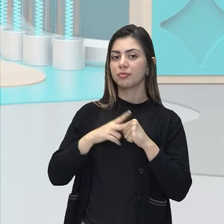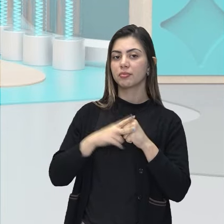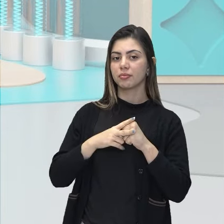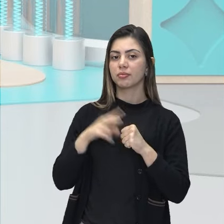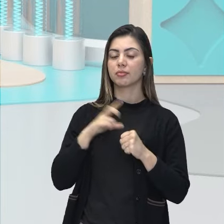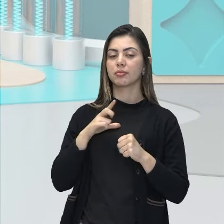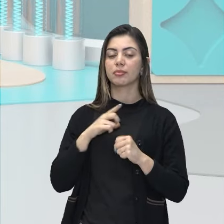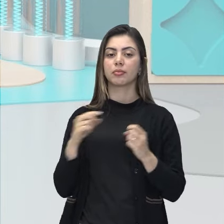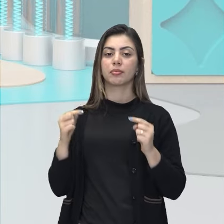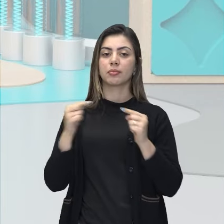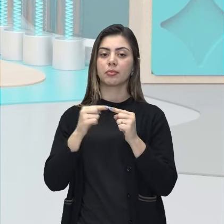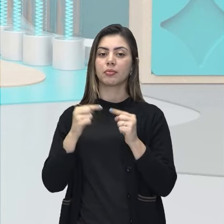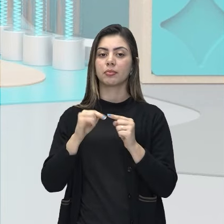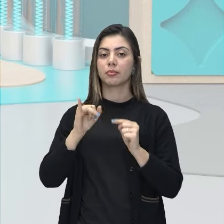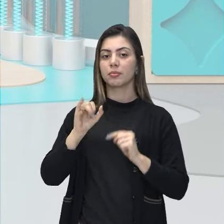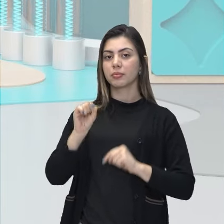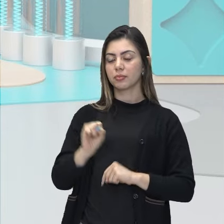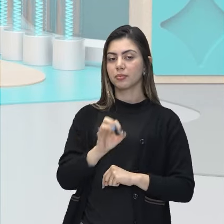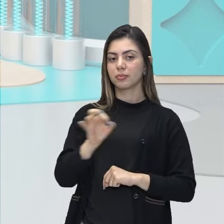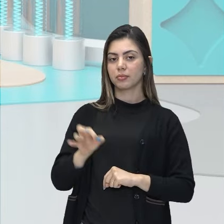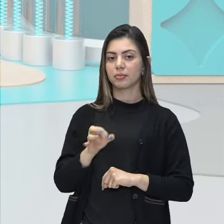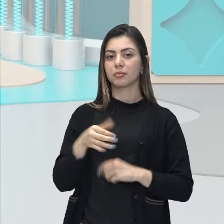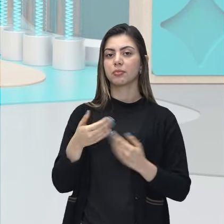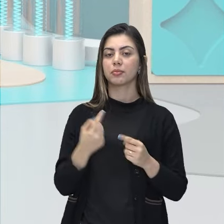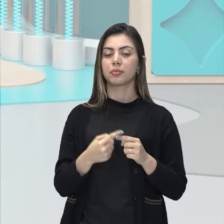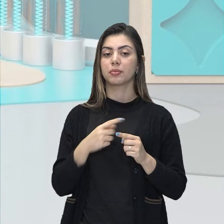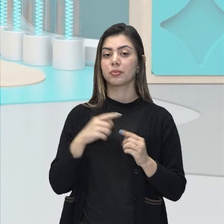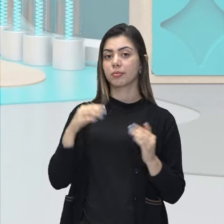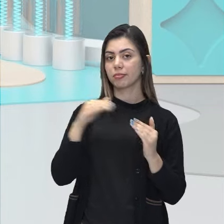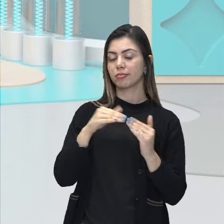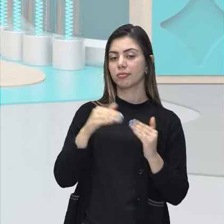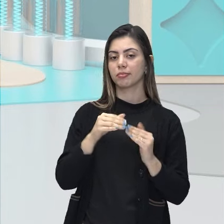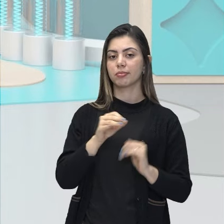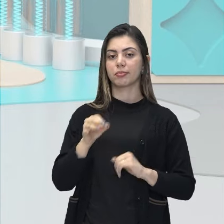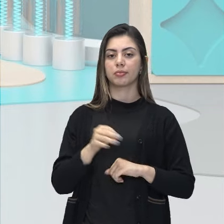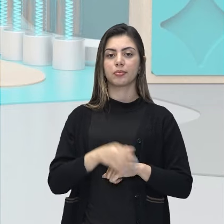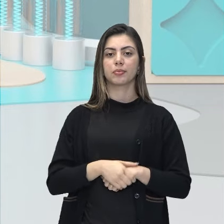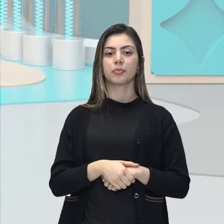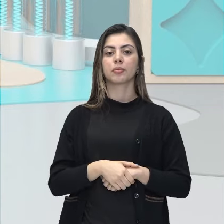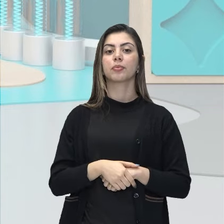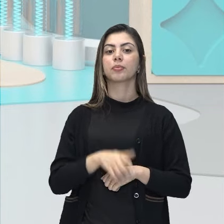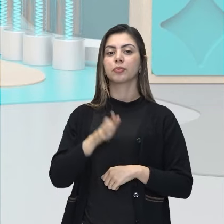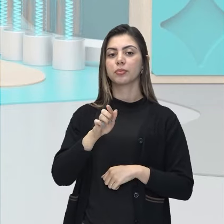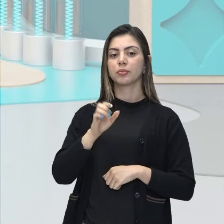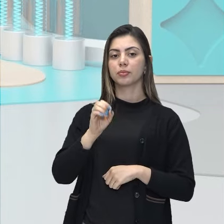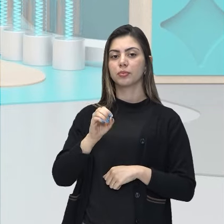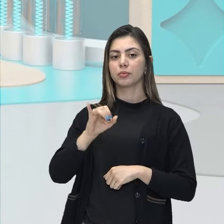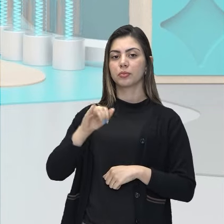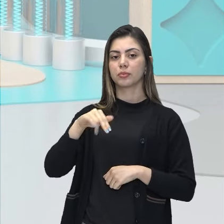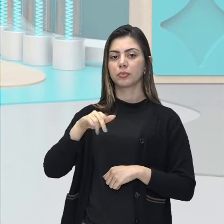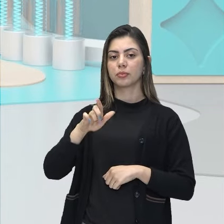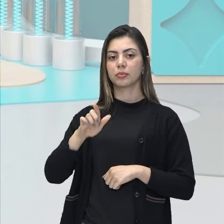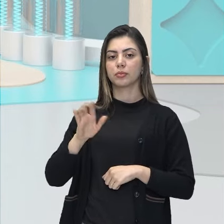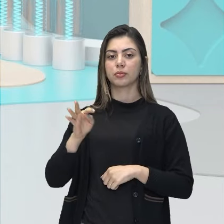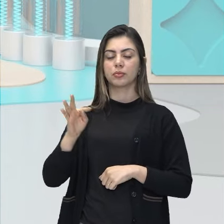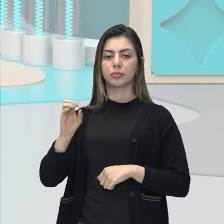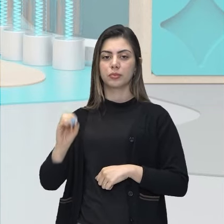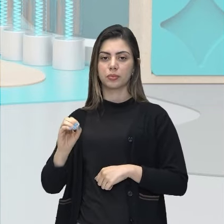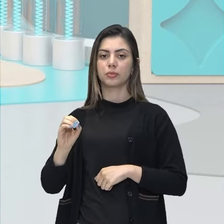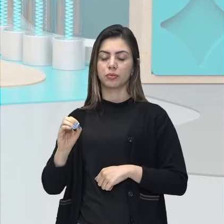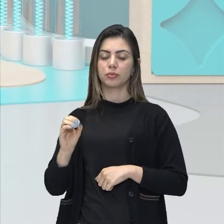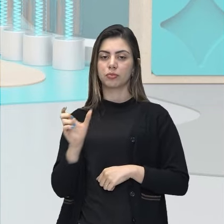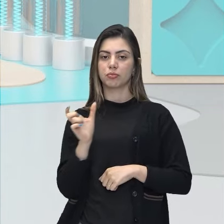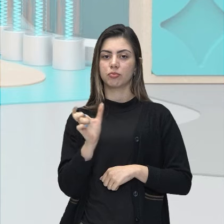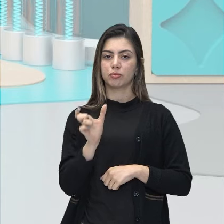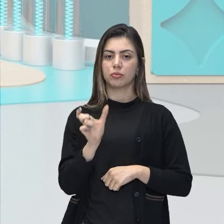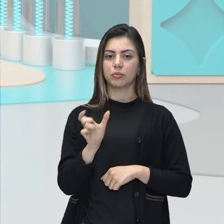a Joanne, porque é ela, né? She is, right? O going to, que não muda, tá ali, ó, is going to. O